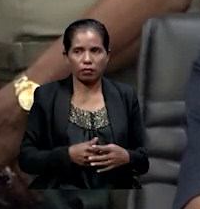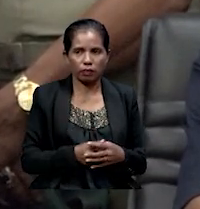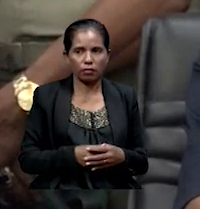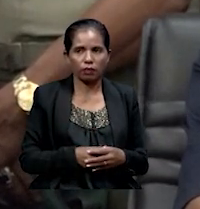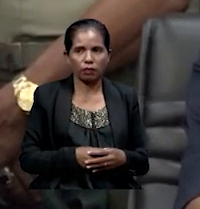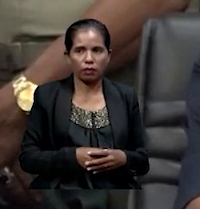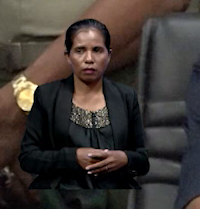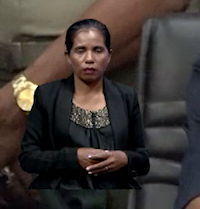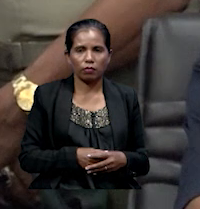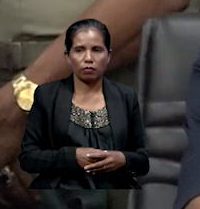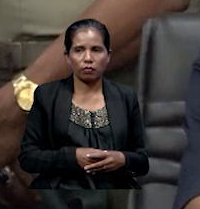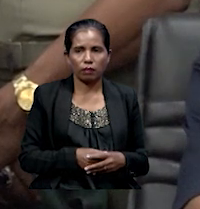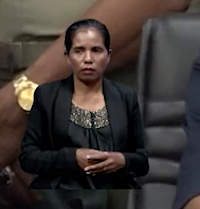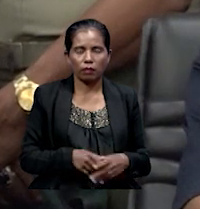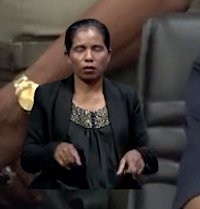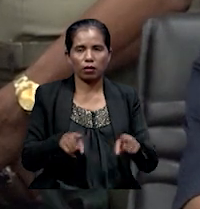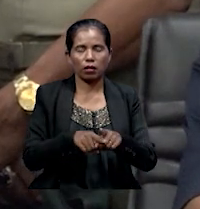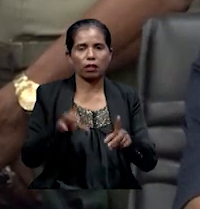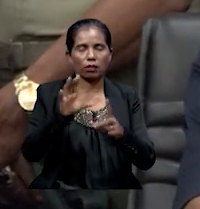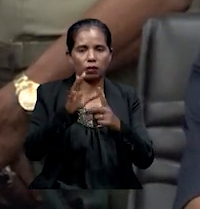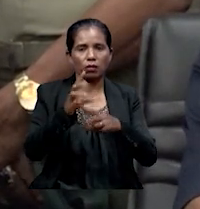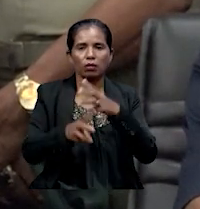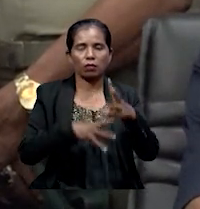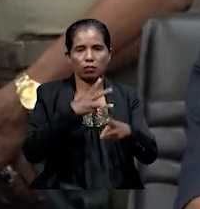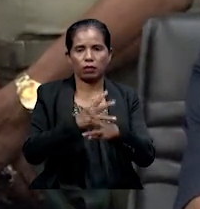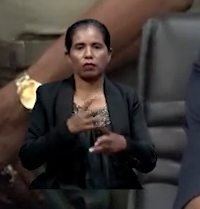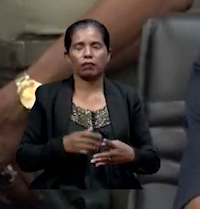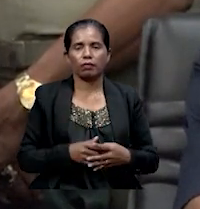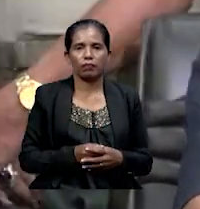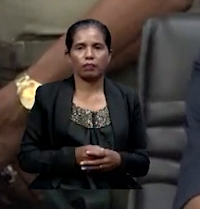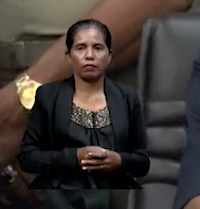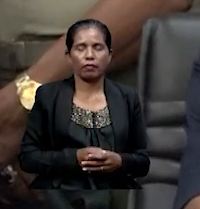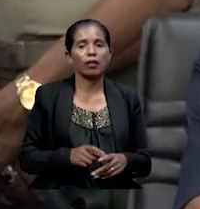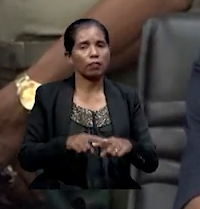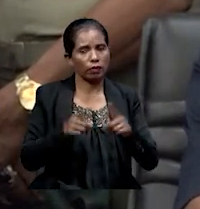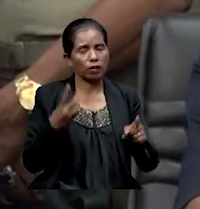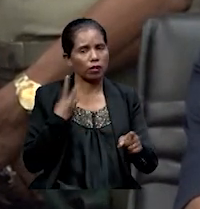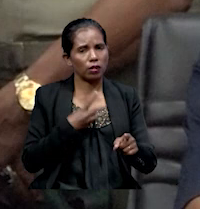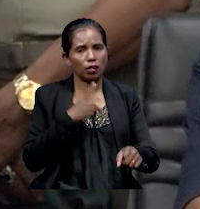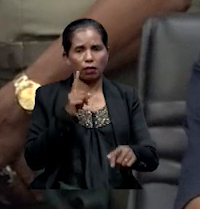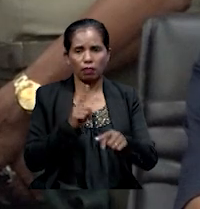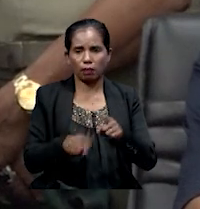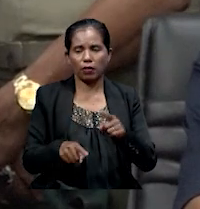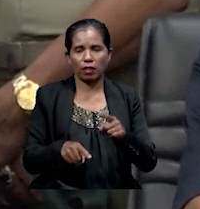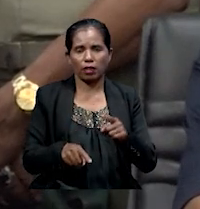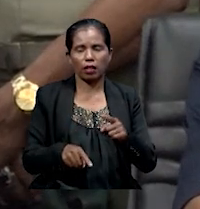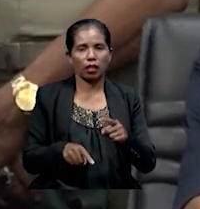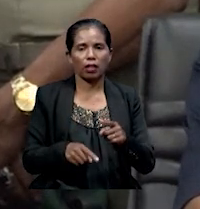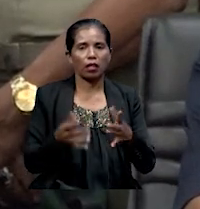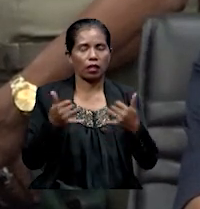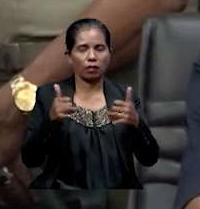dit. Ne ansa cultura e da mundo ninha. Mas ita la bela abusato e naba. A la bela abusato